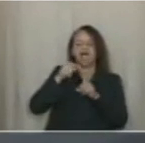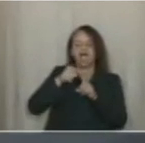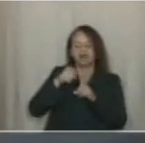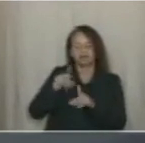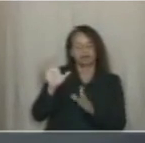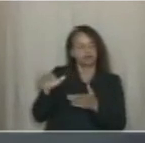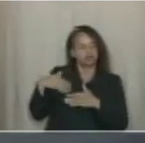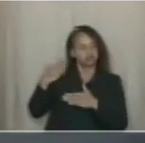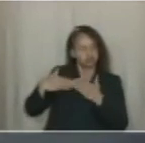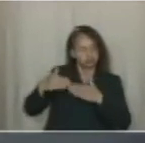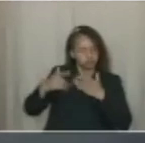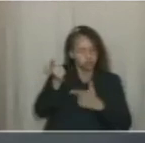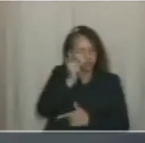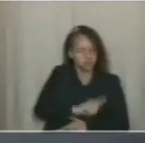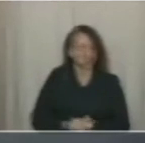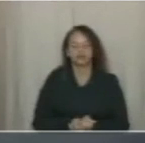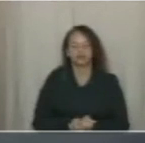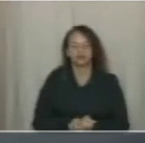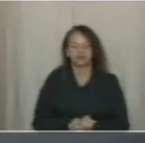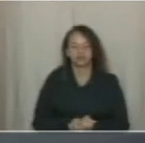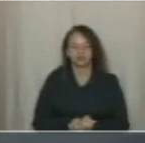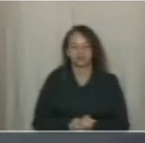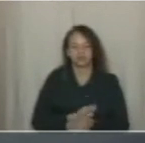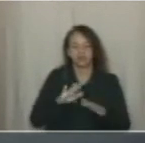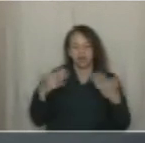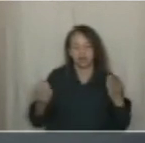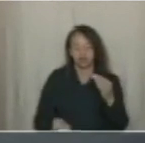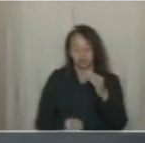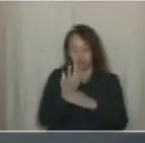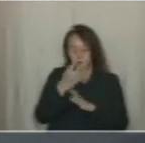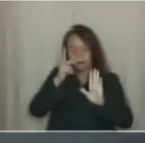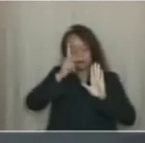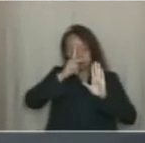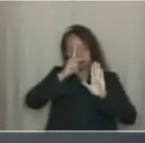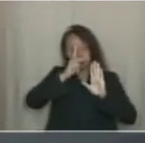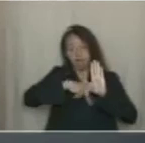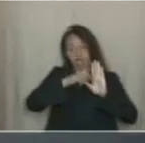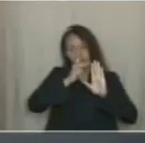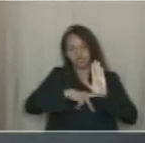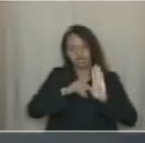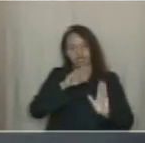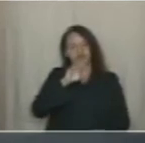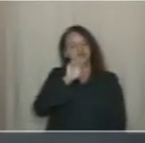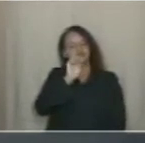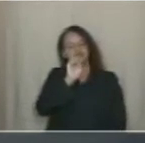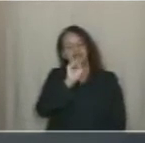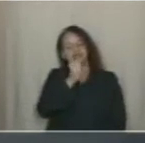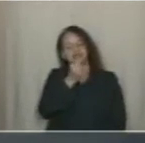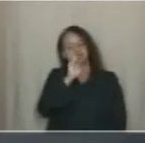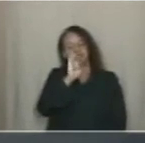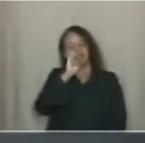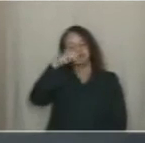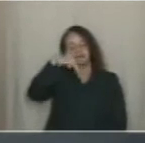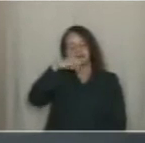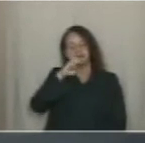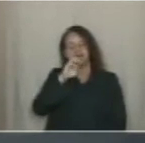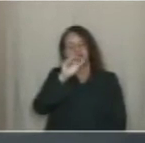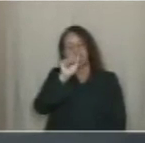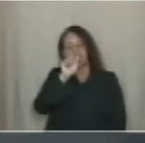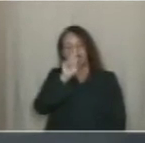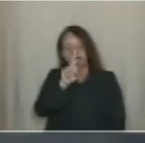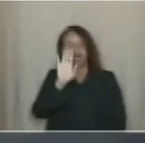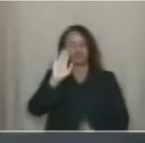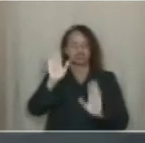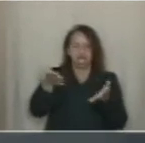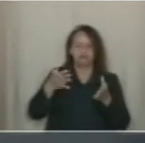que venci a depressão e aí surgiu o projeto semear que a nossa ong que já faz um trabalho